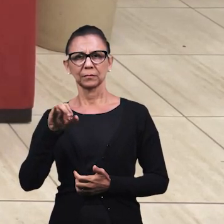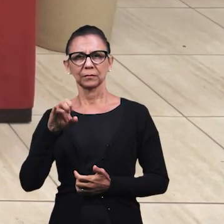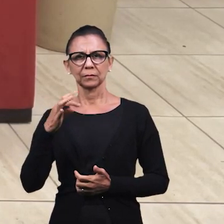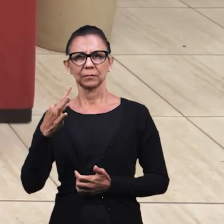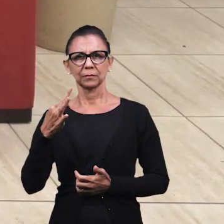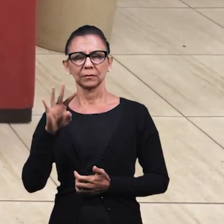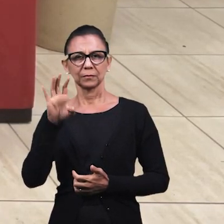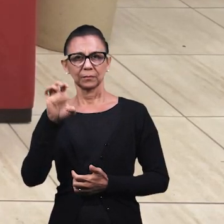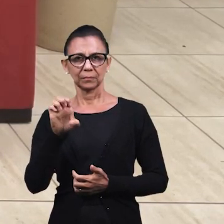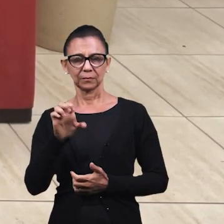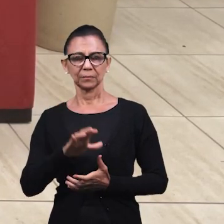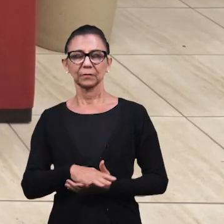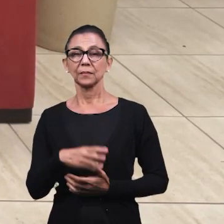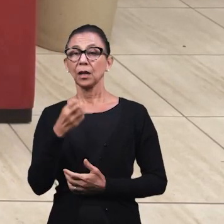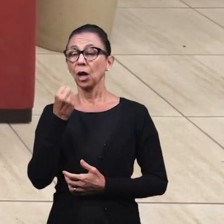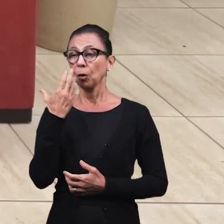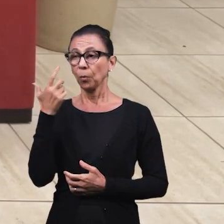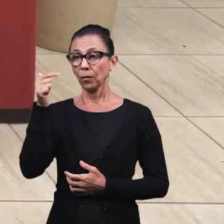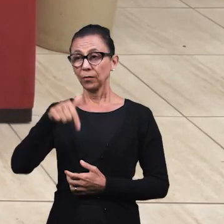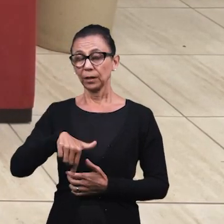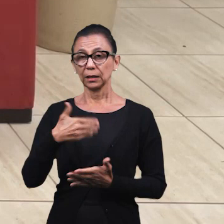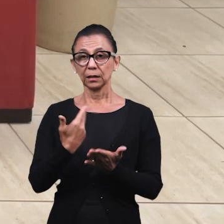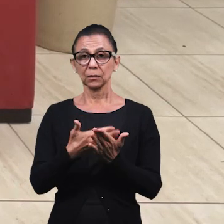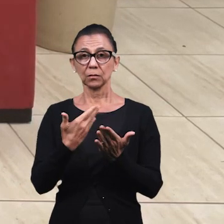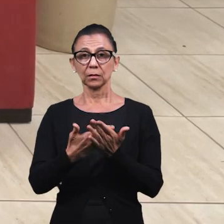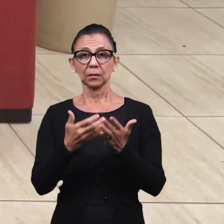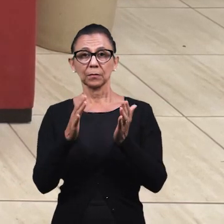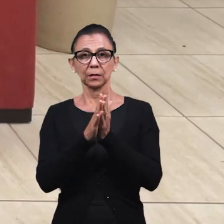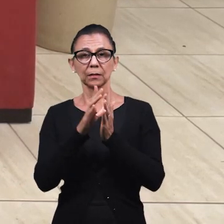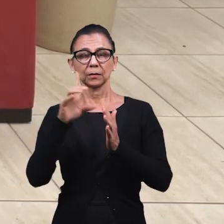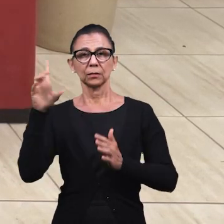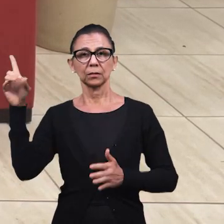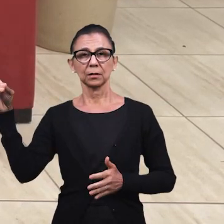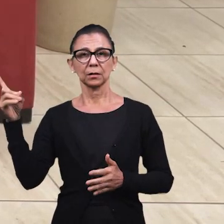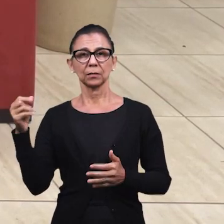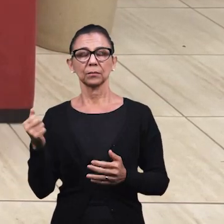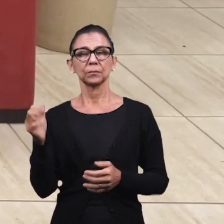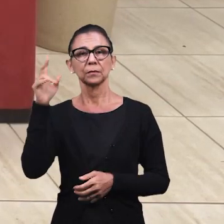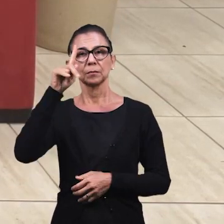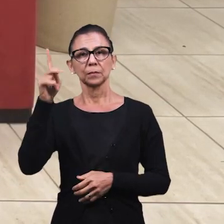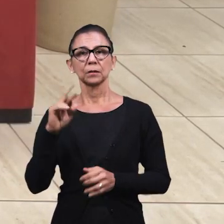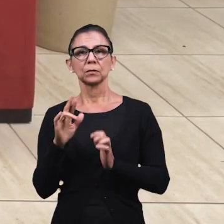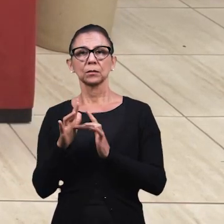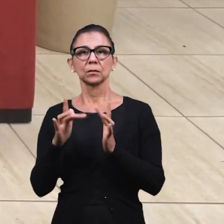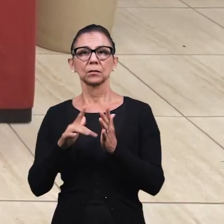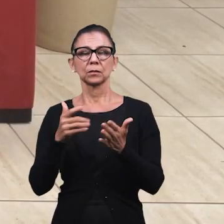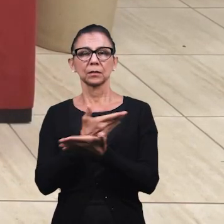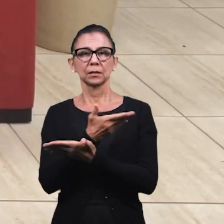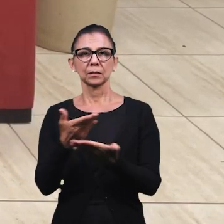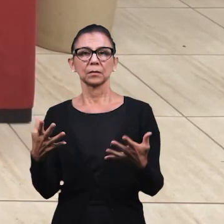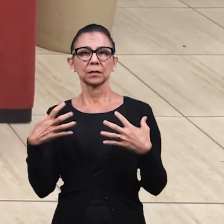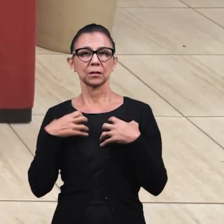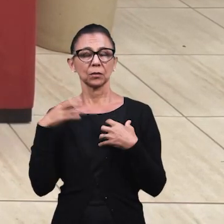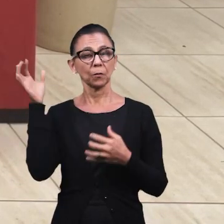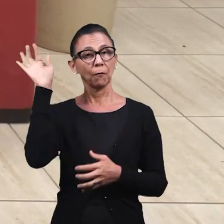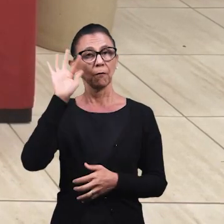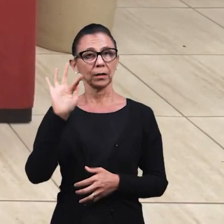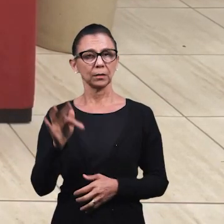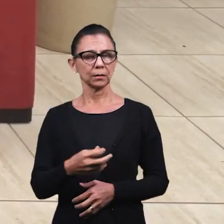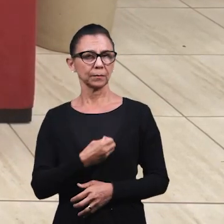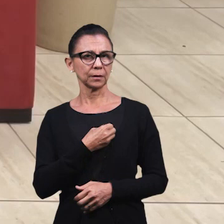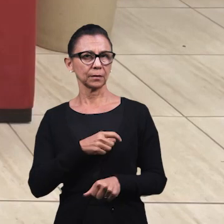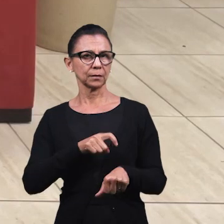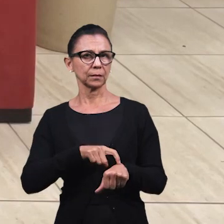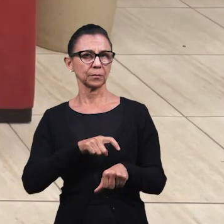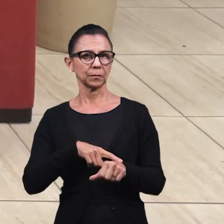estarmos aqui estudando um pouco daquilo que nós mais amamos, que é a palavra do Senhor. Paz do Senhor Jesus a todos. Estamos muito felizes por